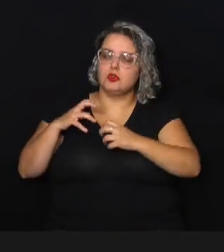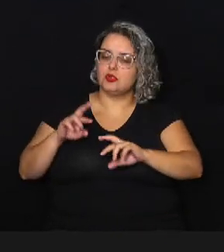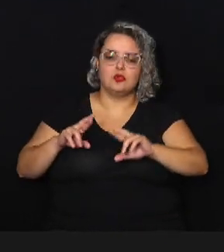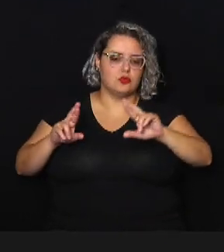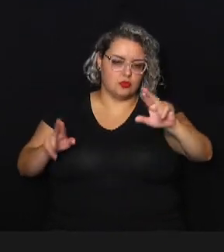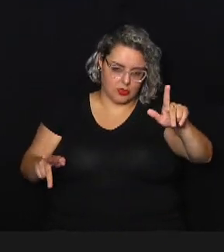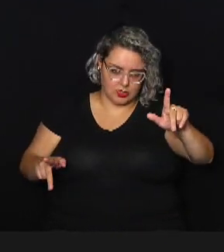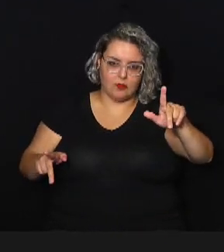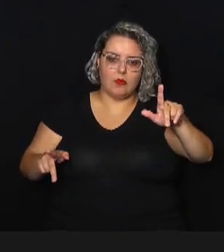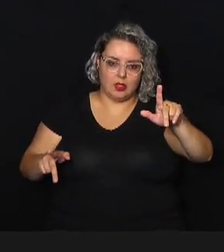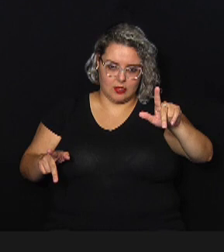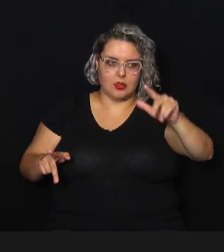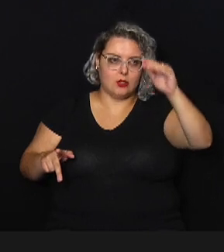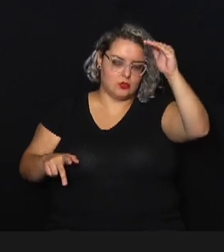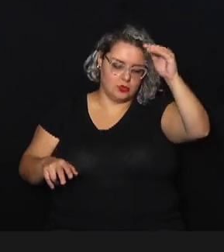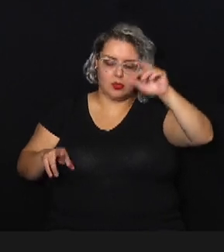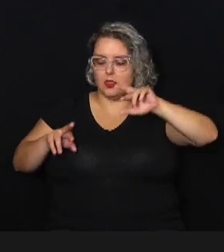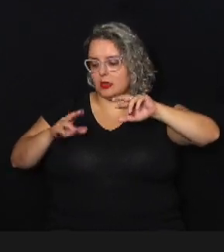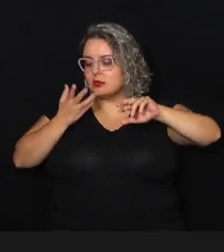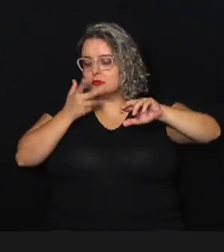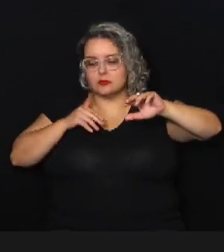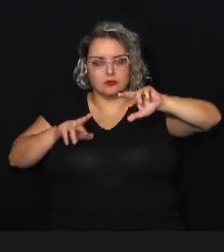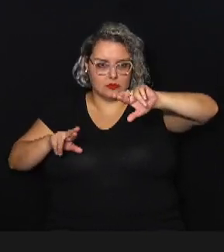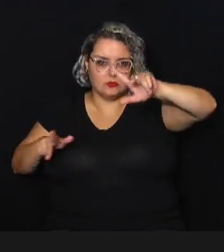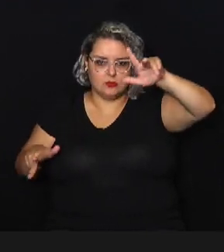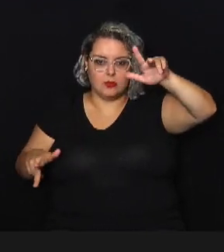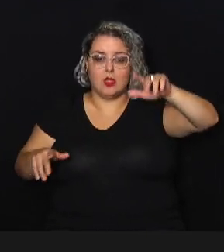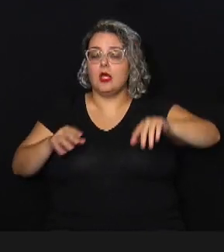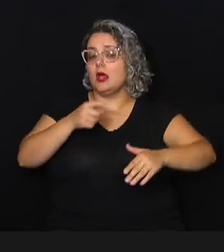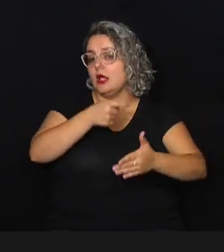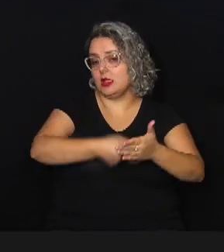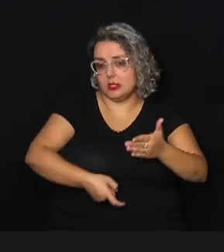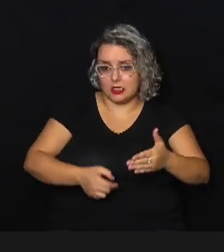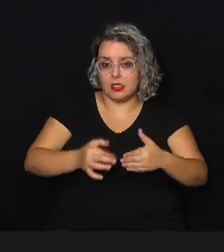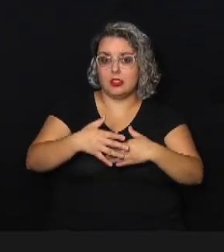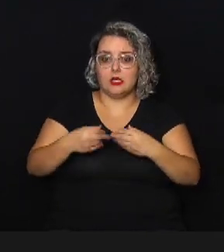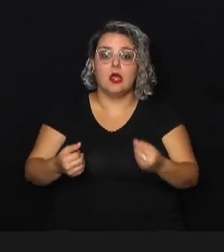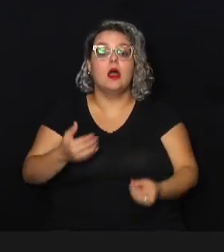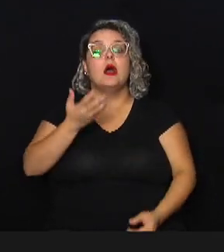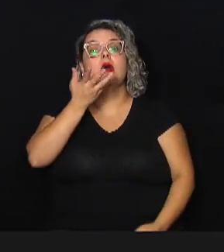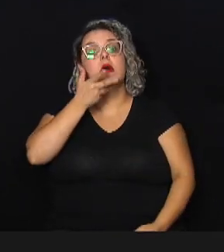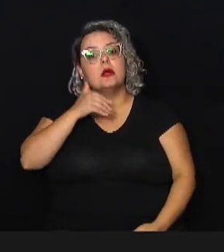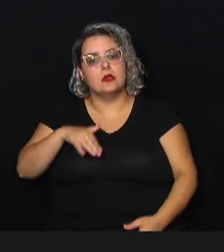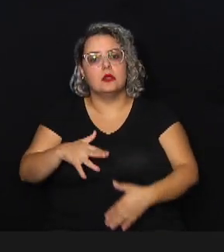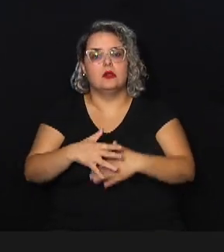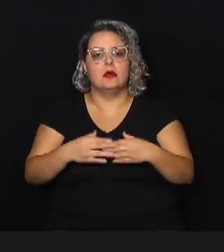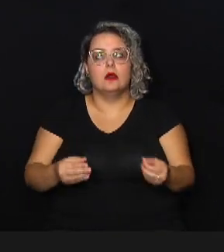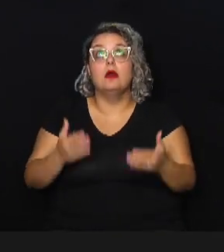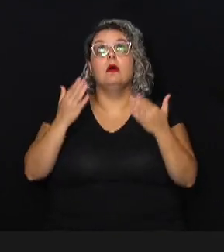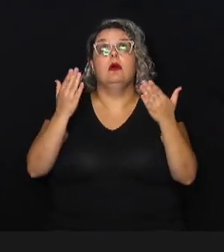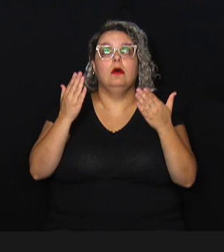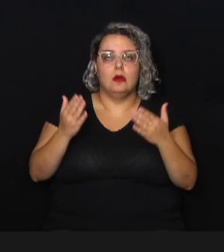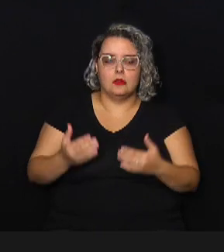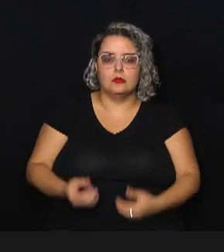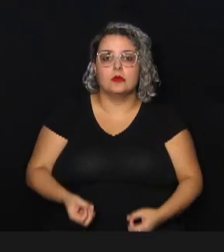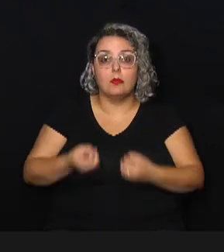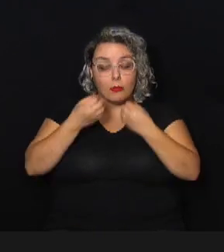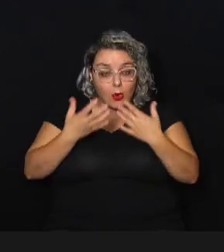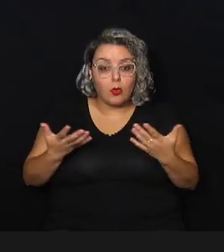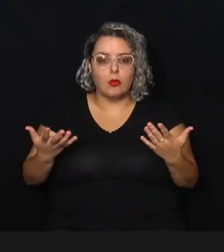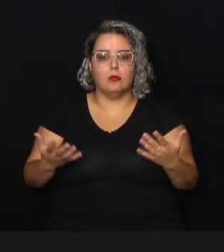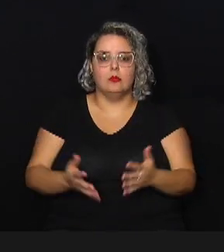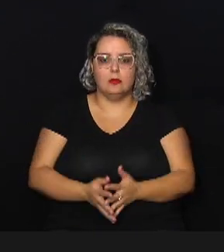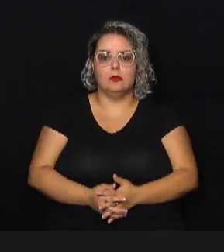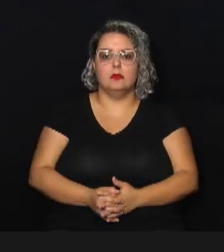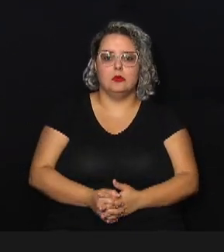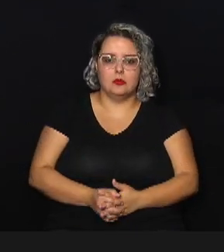tratamentos diferentes, taxas de cura diferentes, a criança cura muito mais, ainda bem, tá? Isso é uma